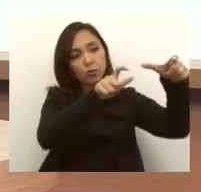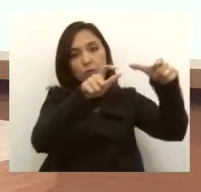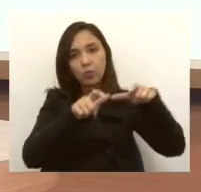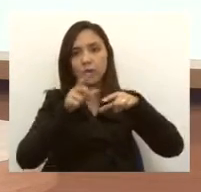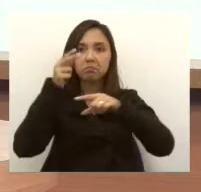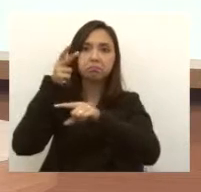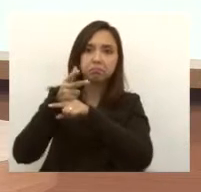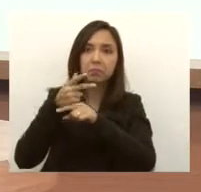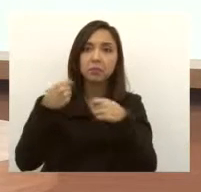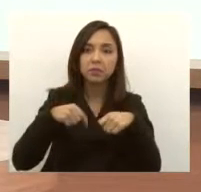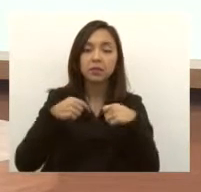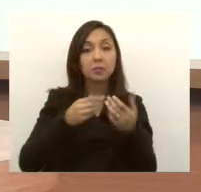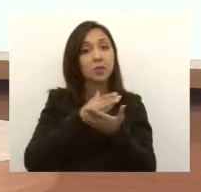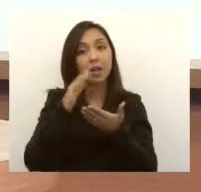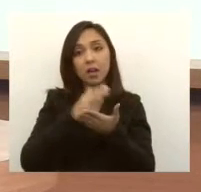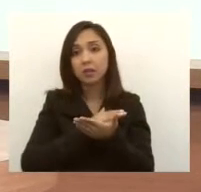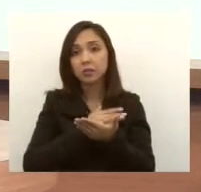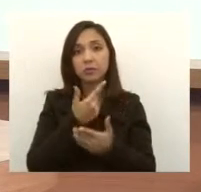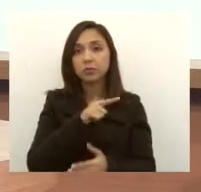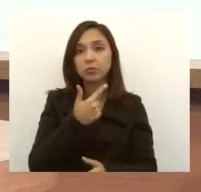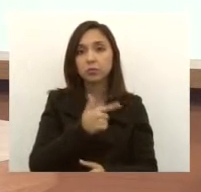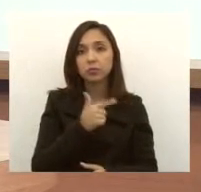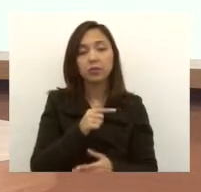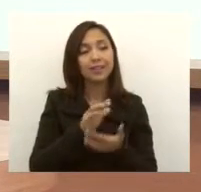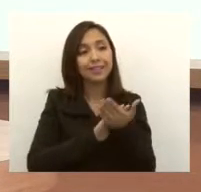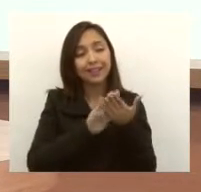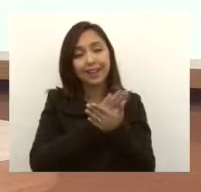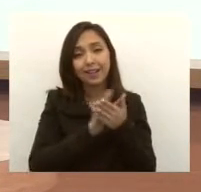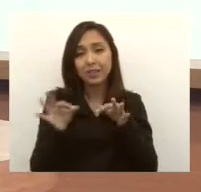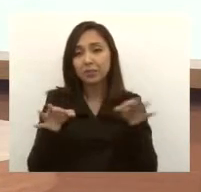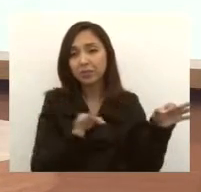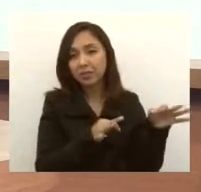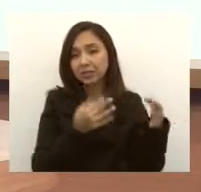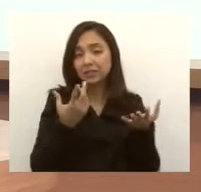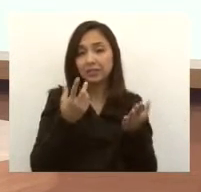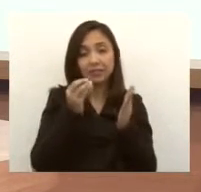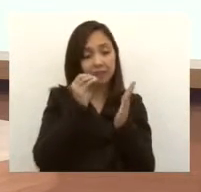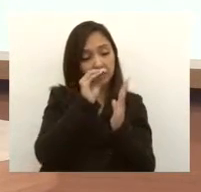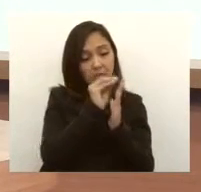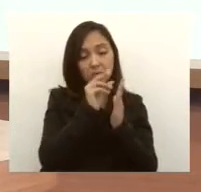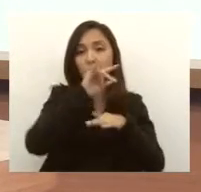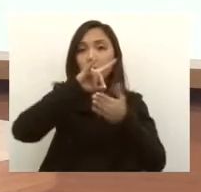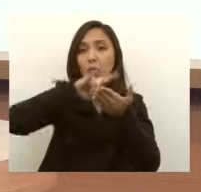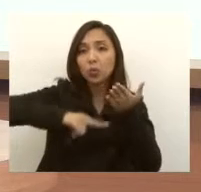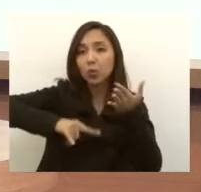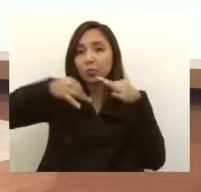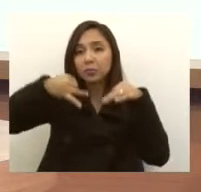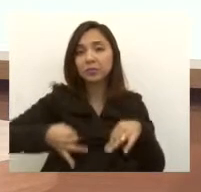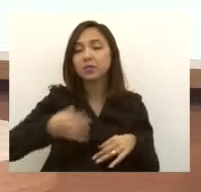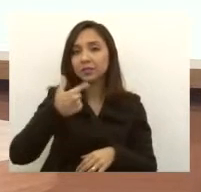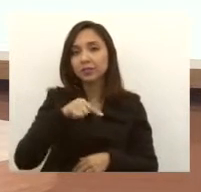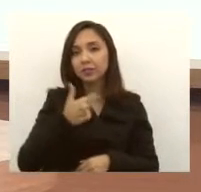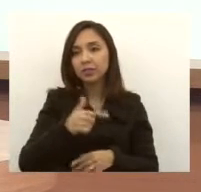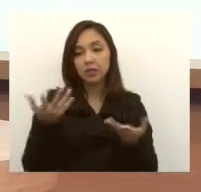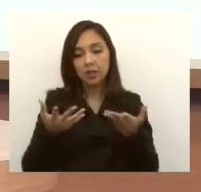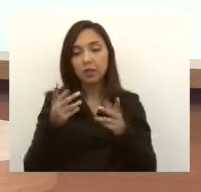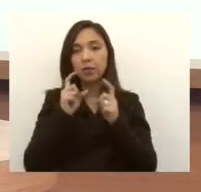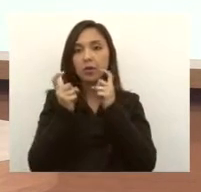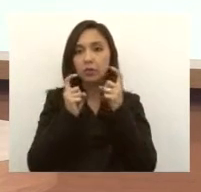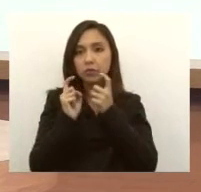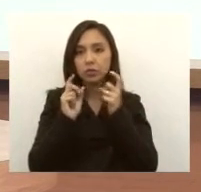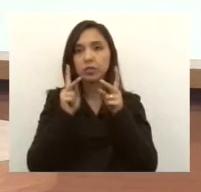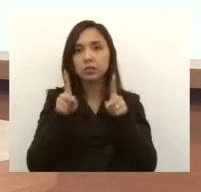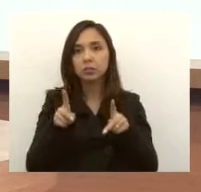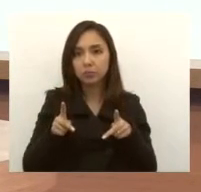Porque a maioria desses locais não tem alvará de funcionamento, não tem regularização nenhuma. Então, Nós vamos fazer essa audiência pública com todos